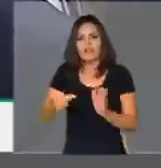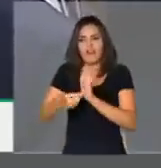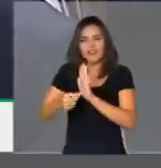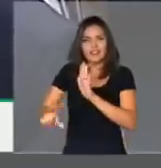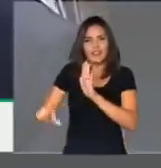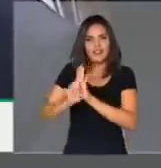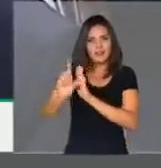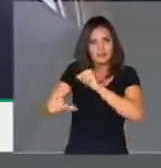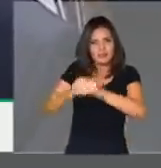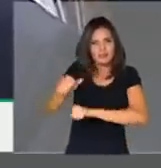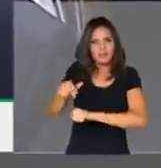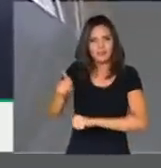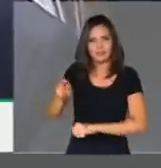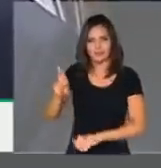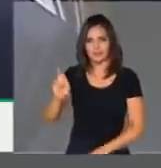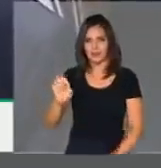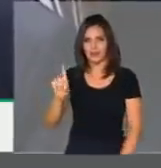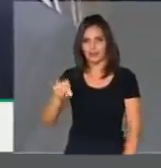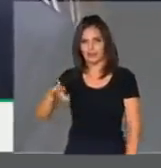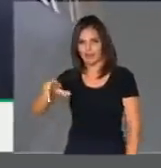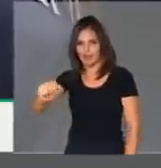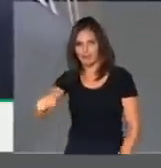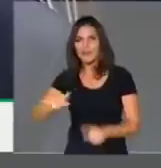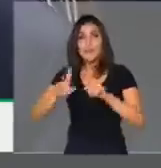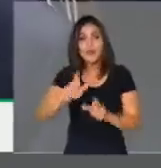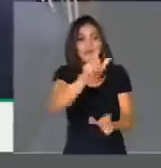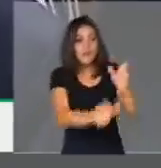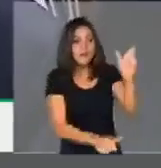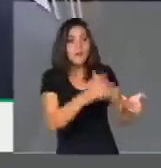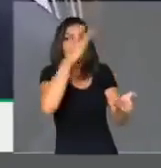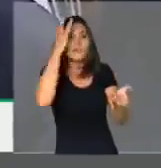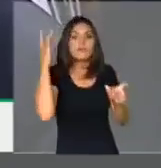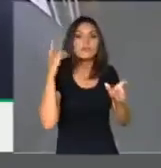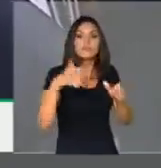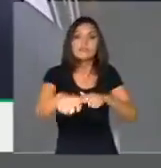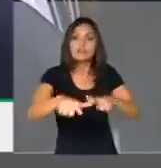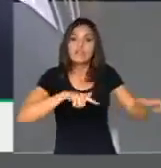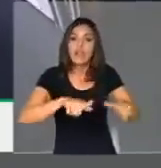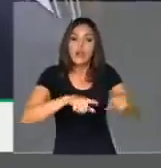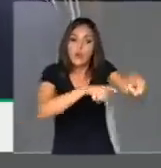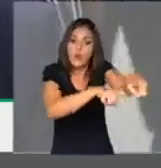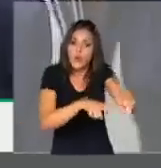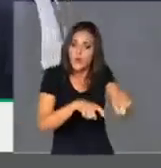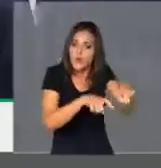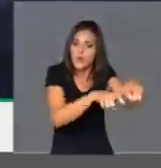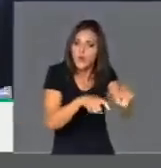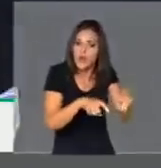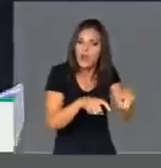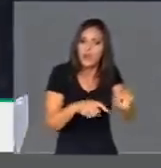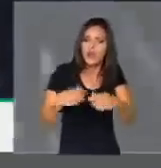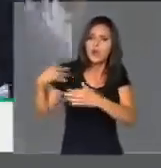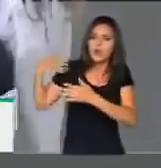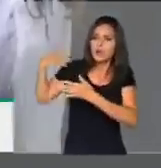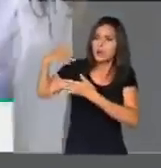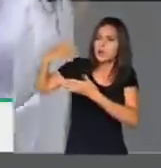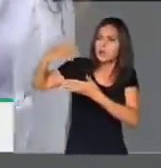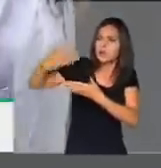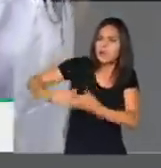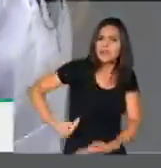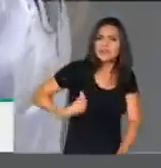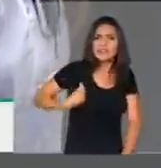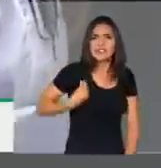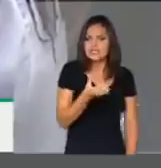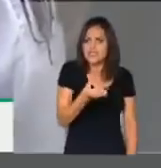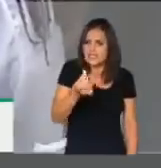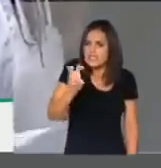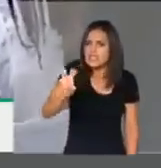Previdência, mas só de pensar que um trabalhador rural tem que trabalhar 65 anos, ele não entendeu o